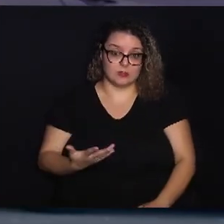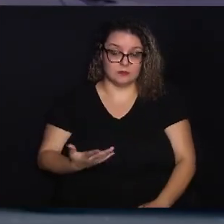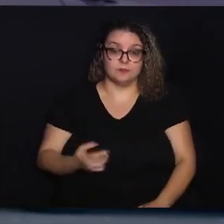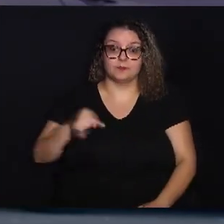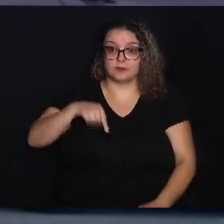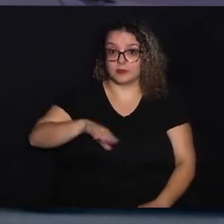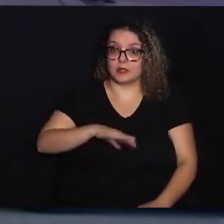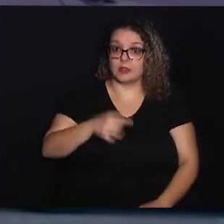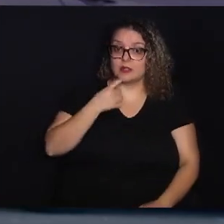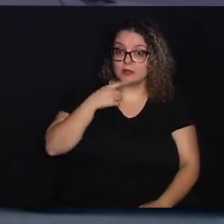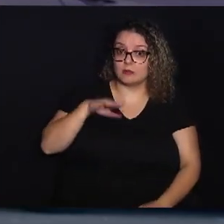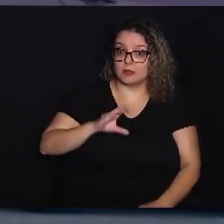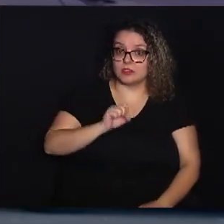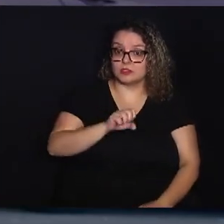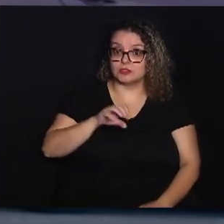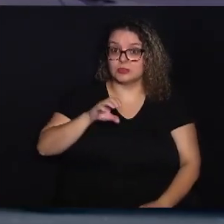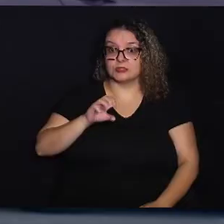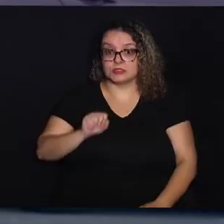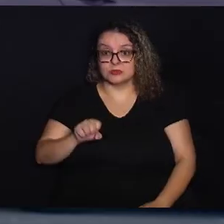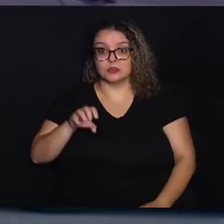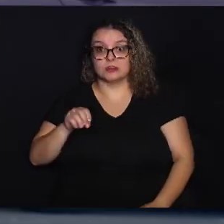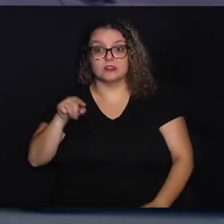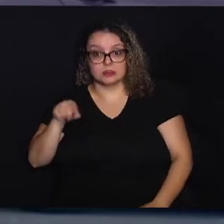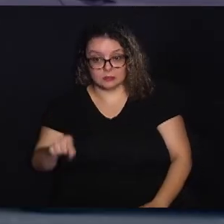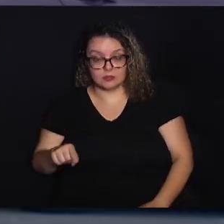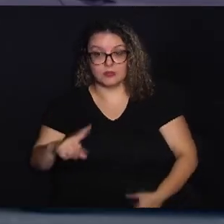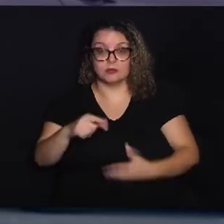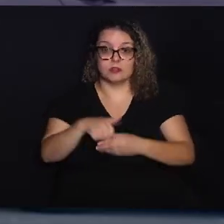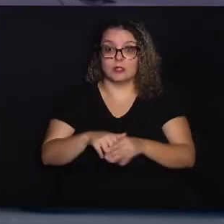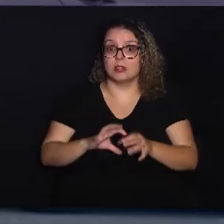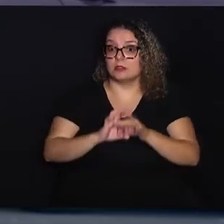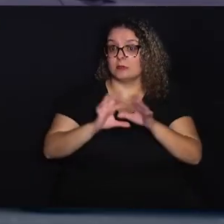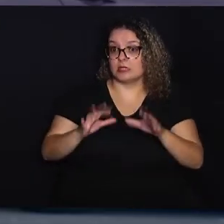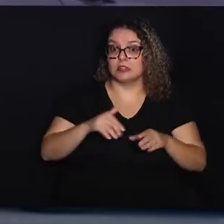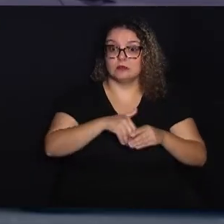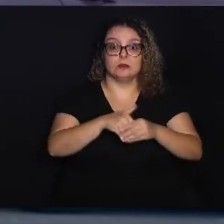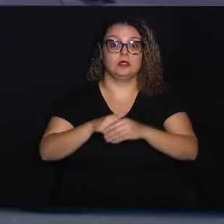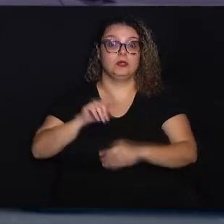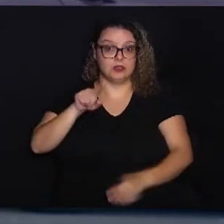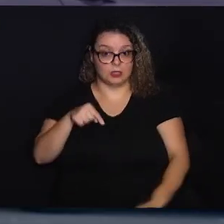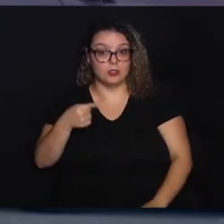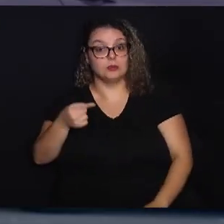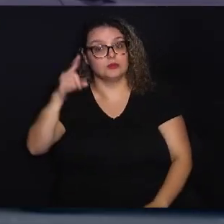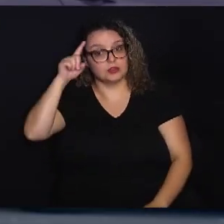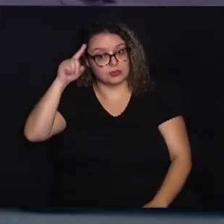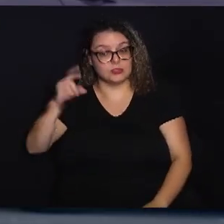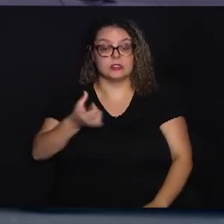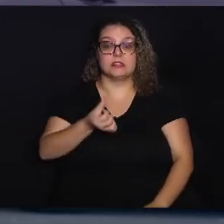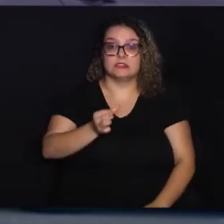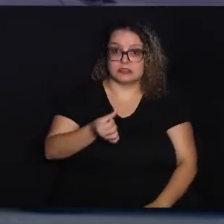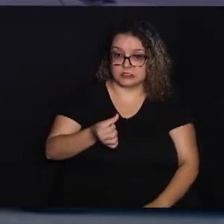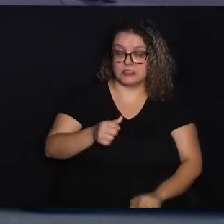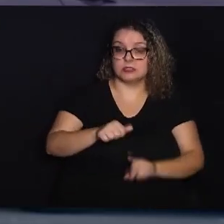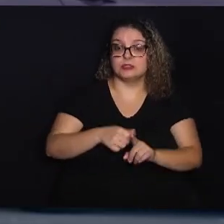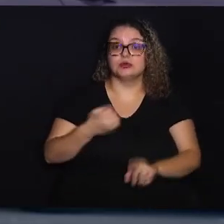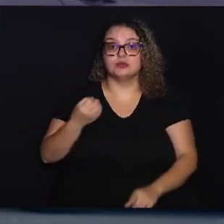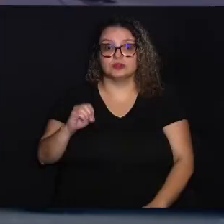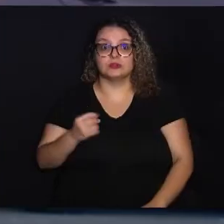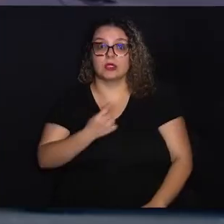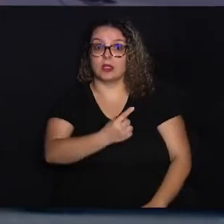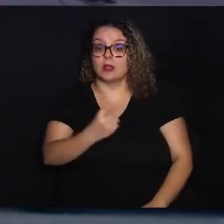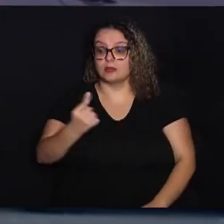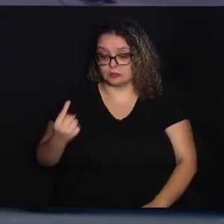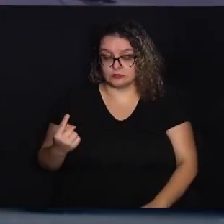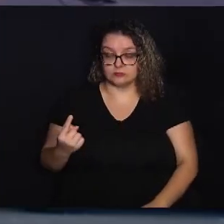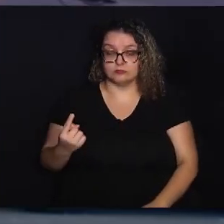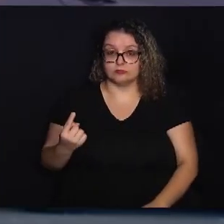de 880.000 eleitores estão aptos a votar. E no próximo dia 6 de outubro, cada um deles deve